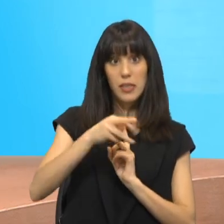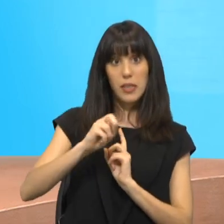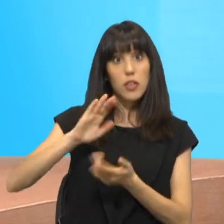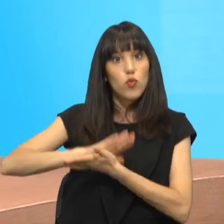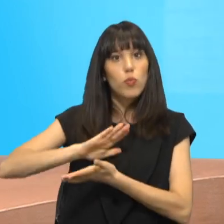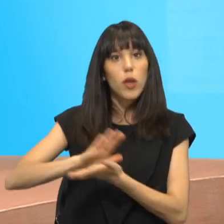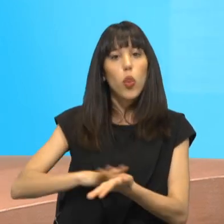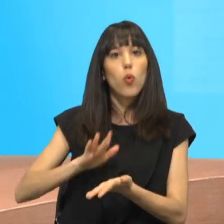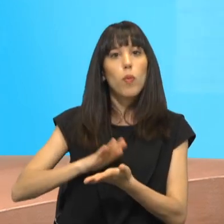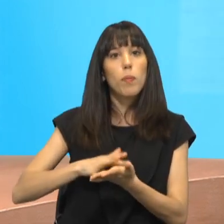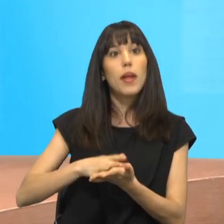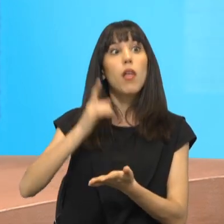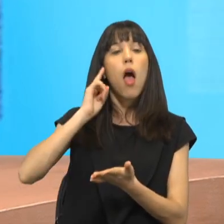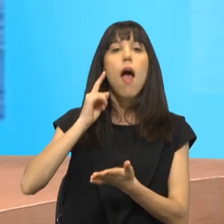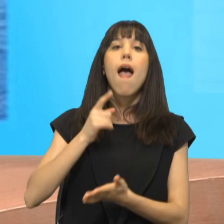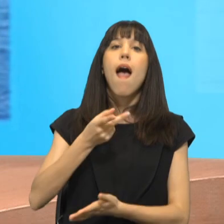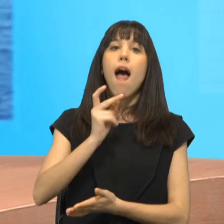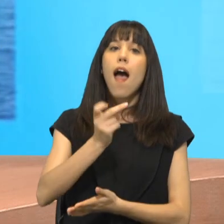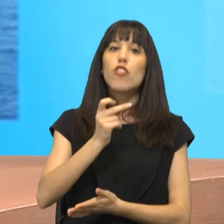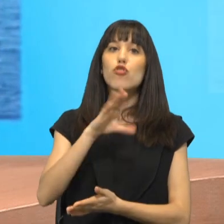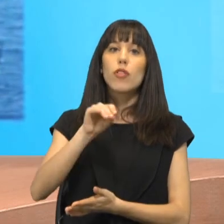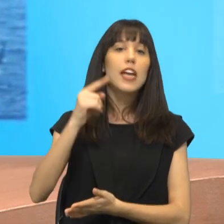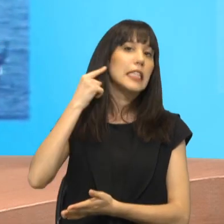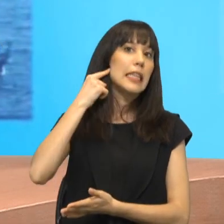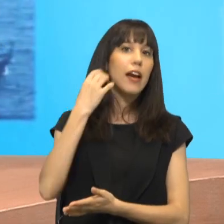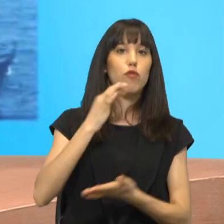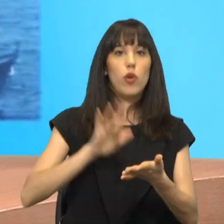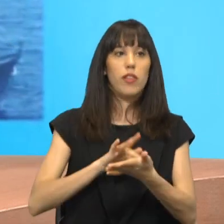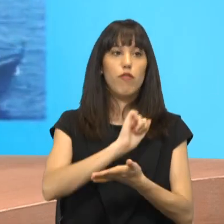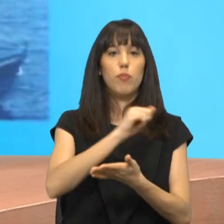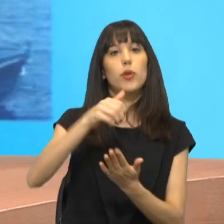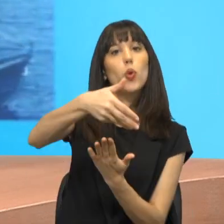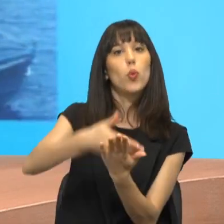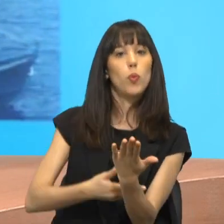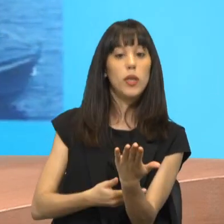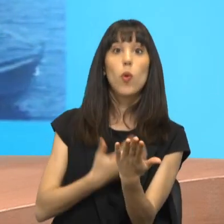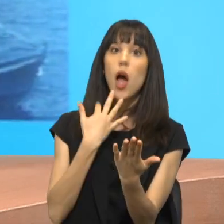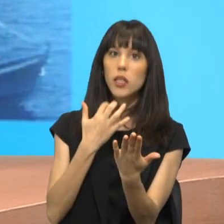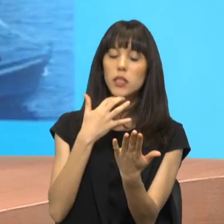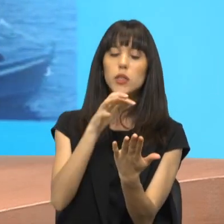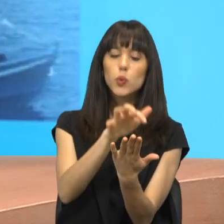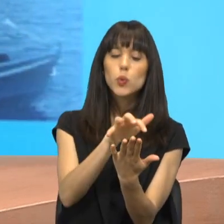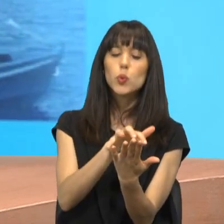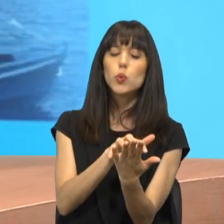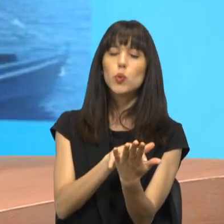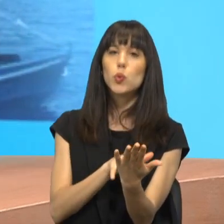para celebrar o 10º aniversário da encíclica Pacem in Terris. É um documento muito cauteloso, muito cuidadoso, mas onde se diz